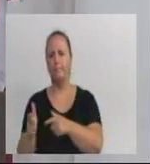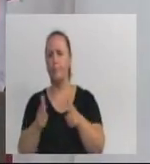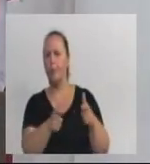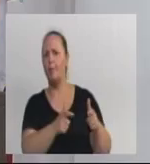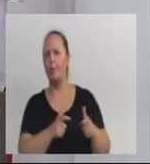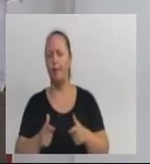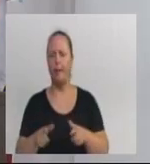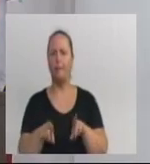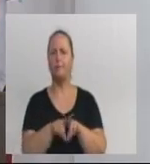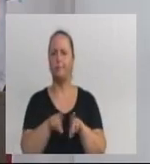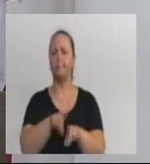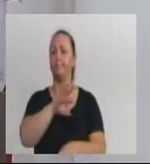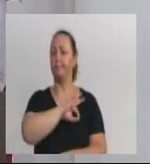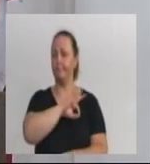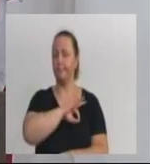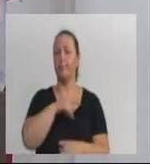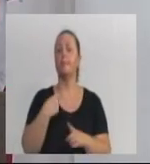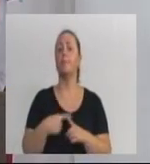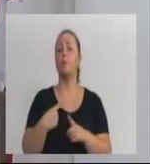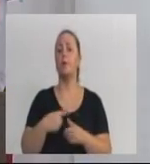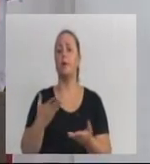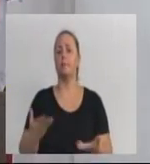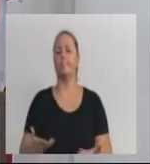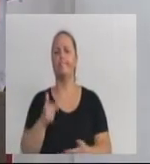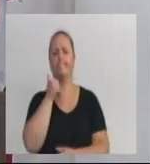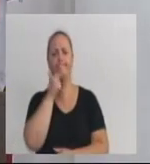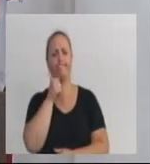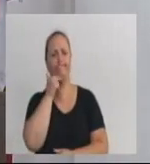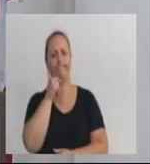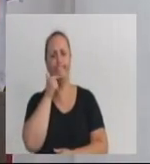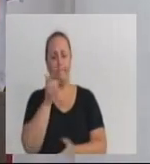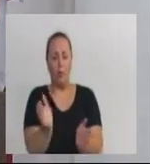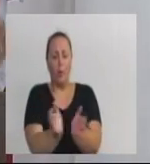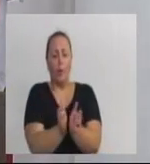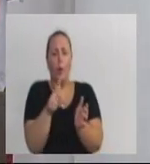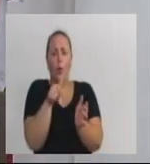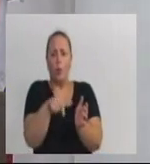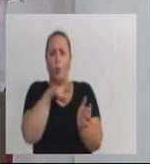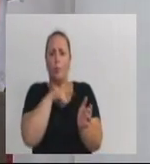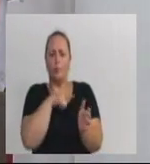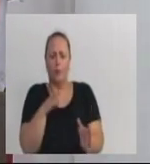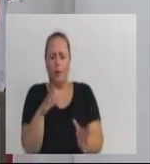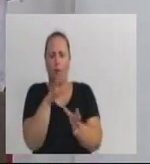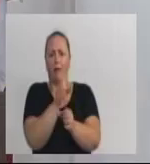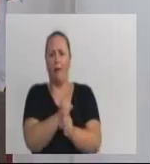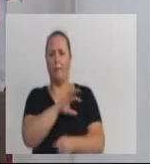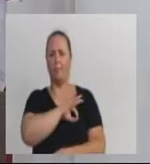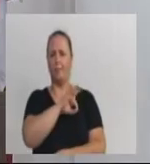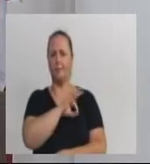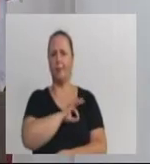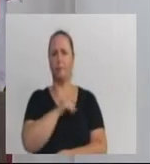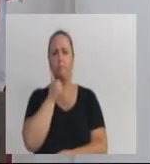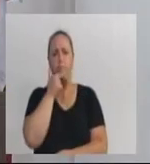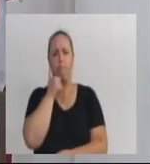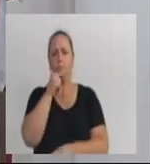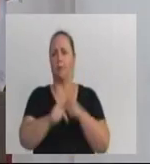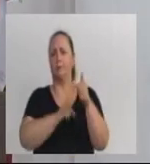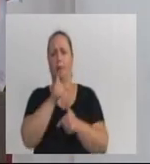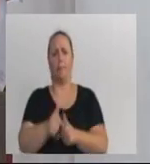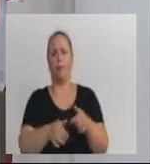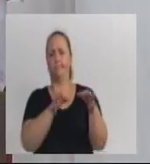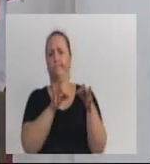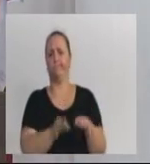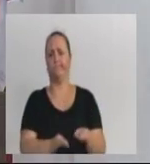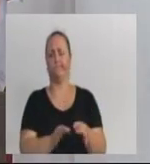polícia, porque não consegue, com seu efetivo, cumprir tudo o que precisava cumprir aqui no Vale do Itajaí, na cidade de